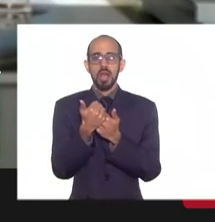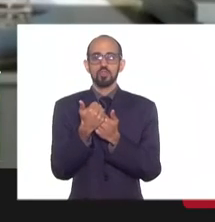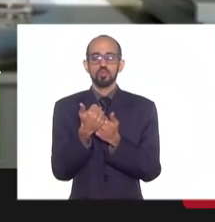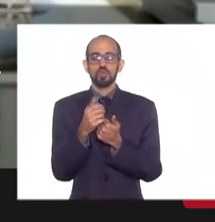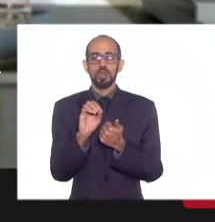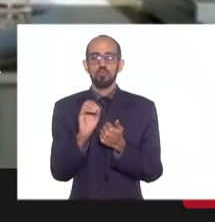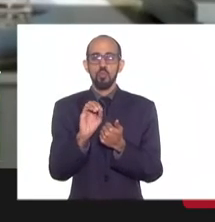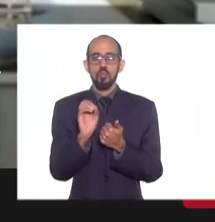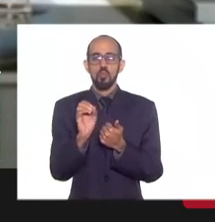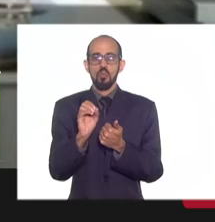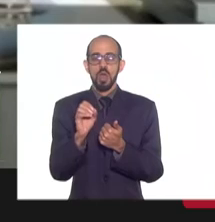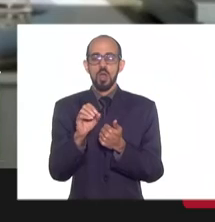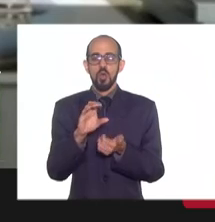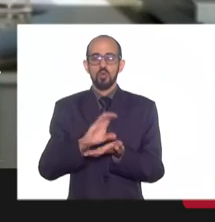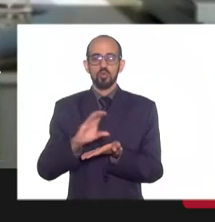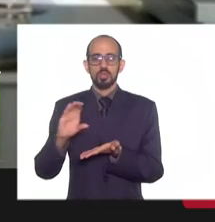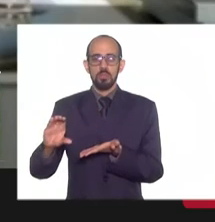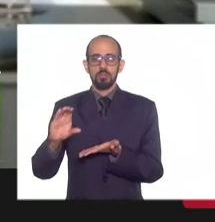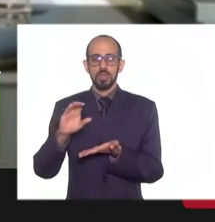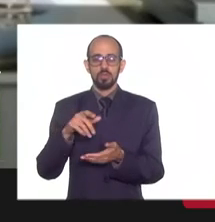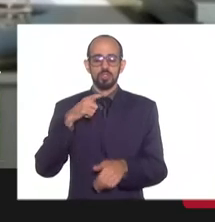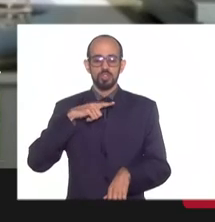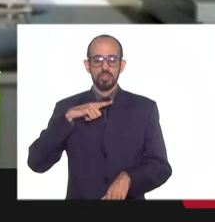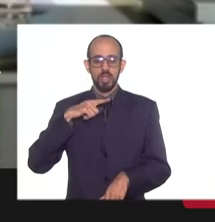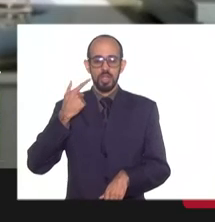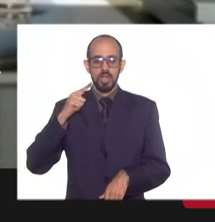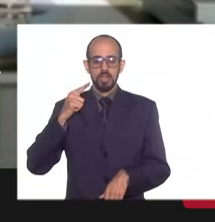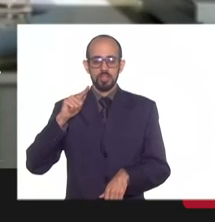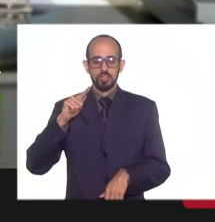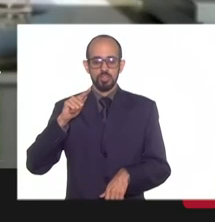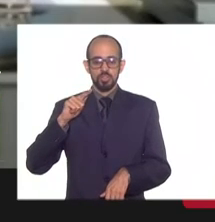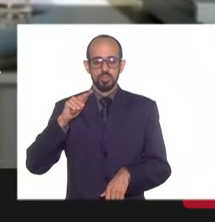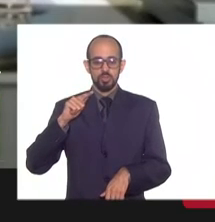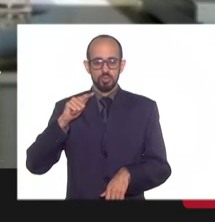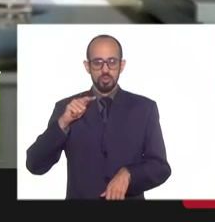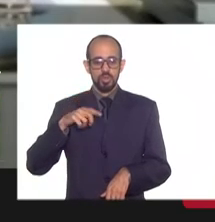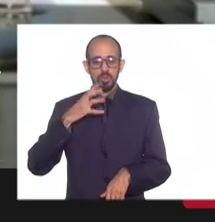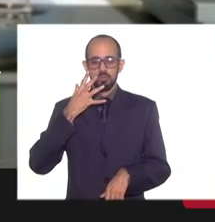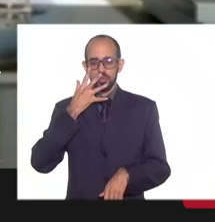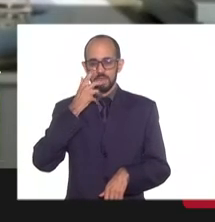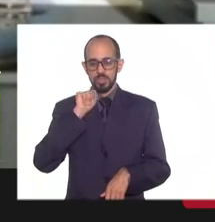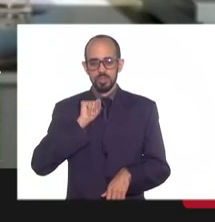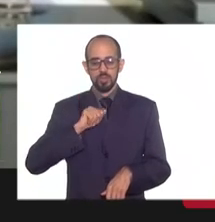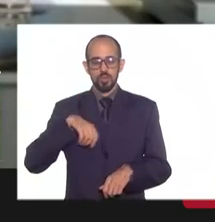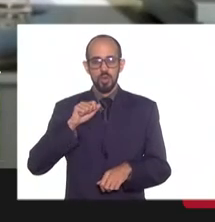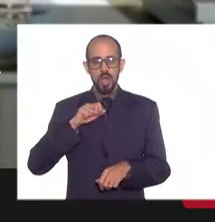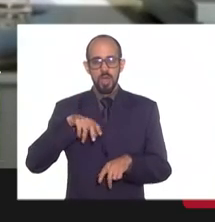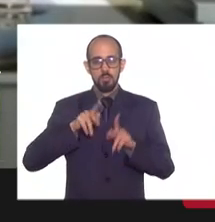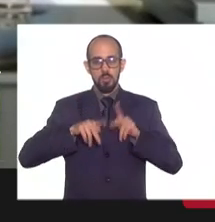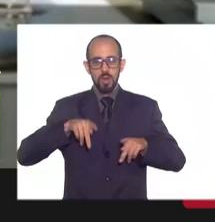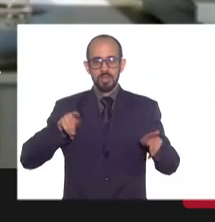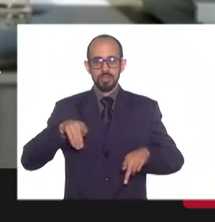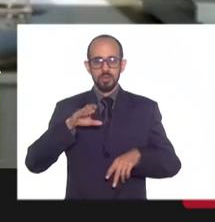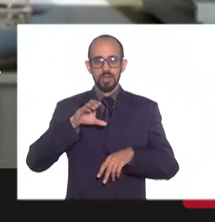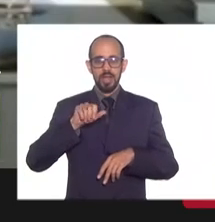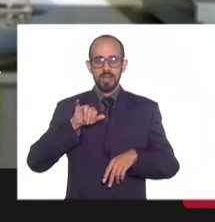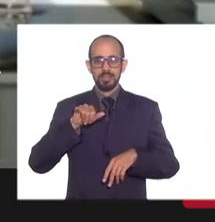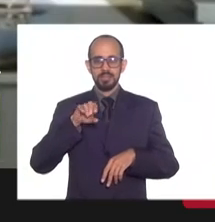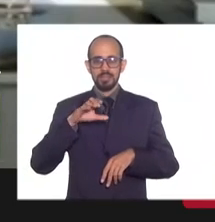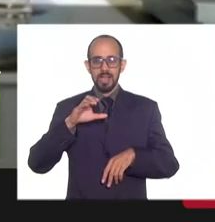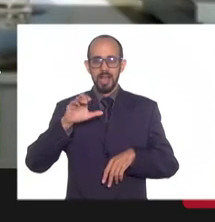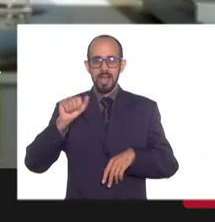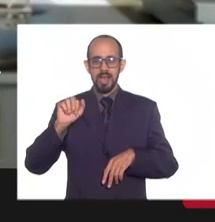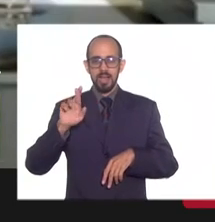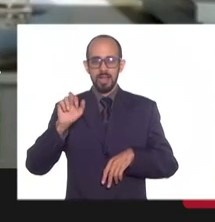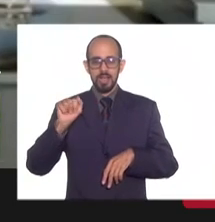orçamento que a gente tem garantido de pé e é uma coisa linda o povo caissara realmente tem sido um aliado da